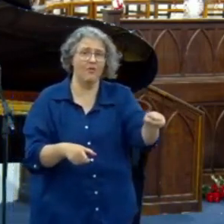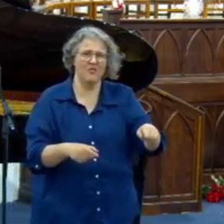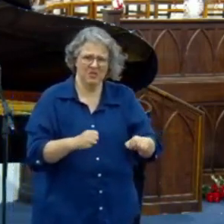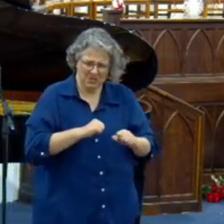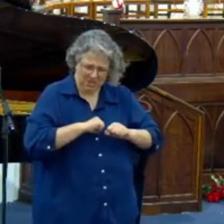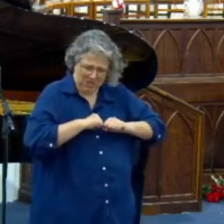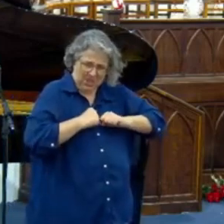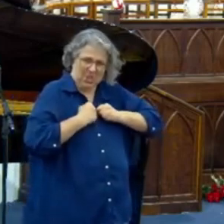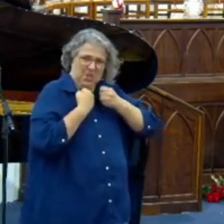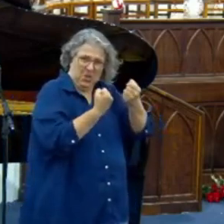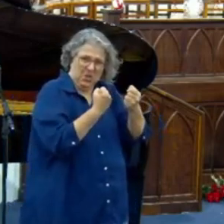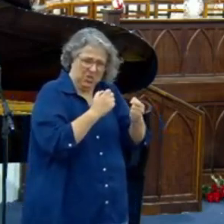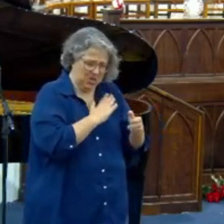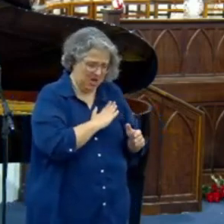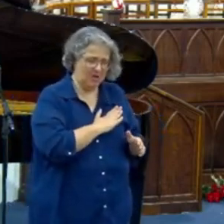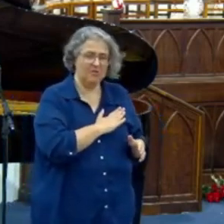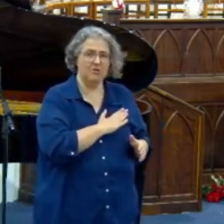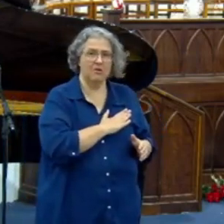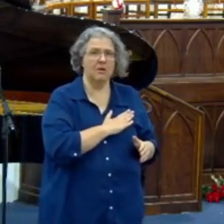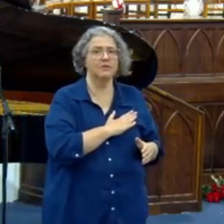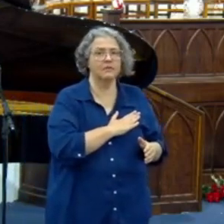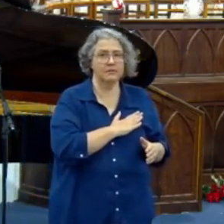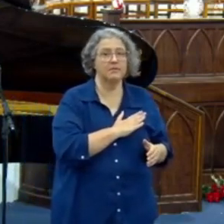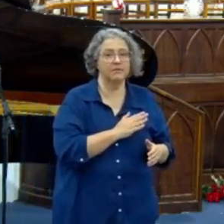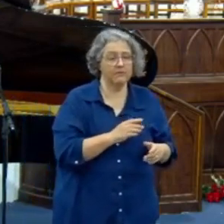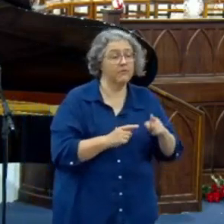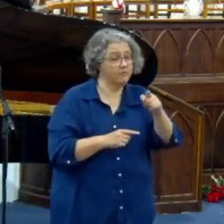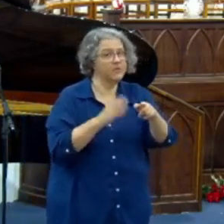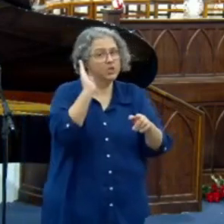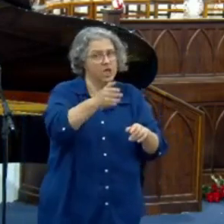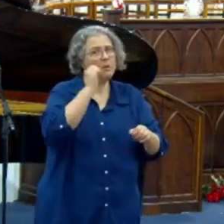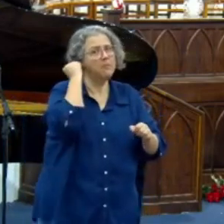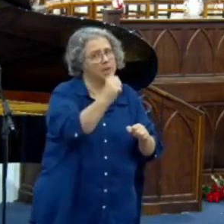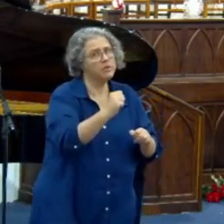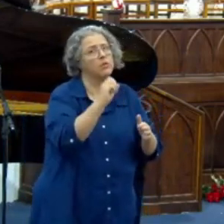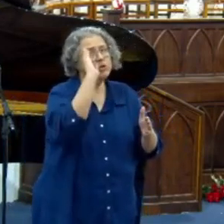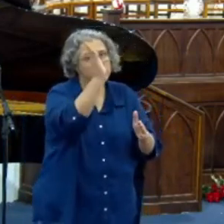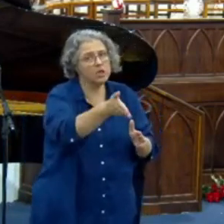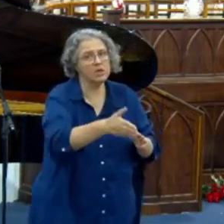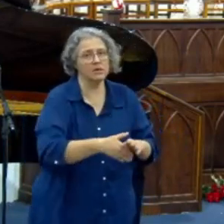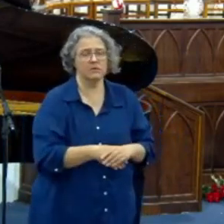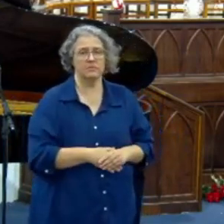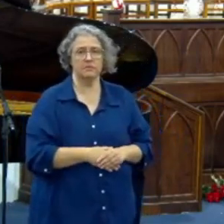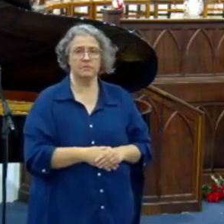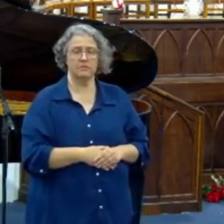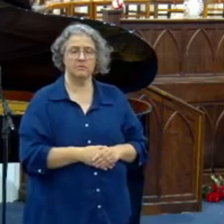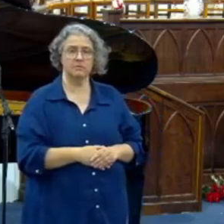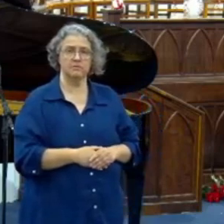terá cometido homicídio. A lei existe para dizer que nós somos esses homicidas.